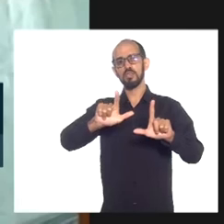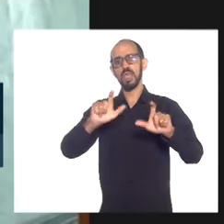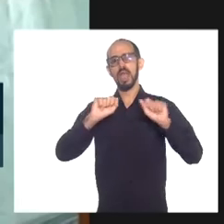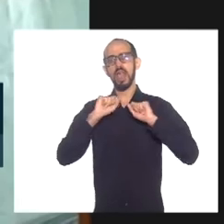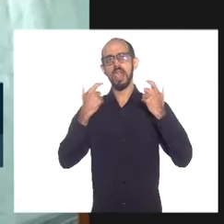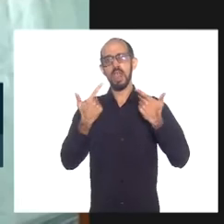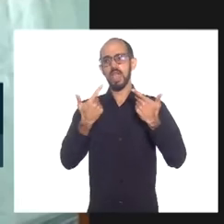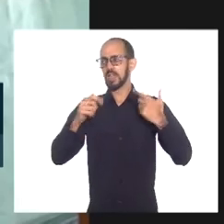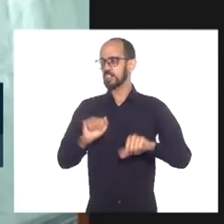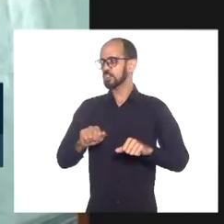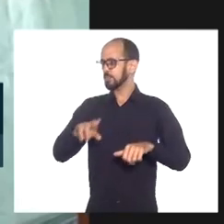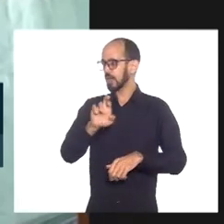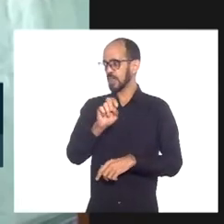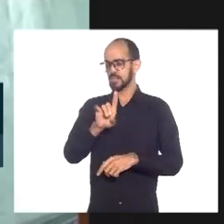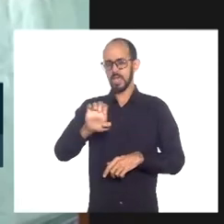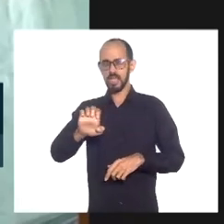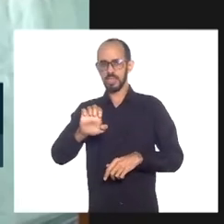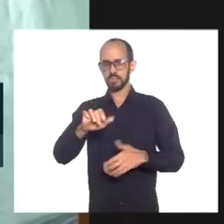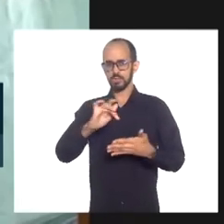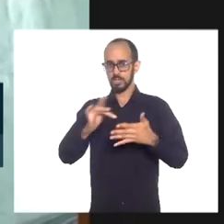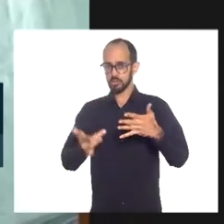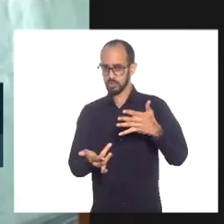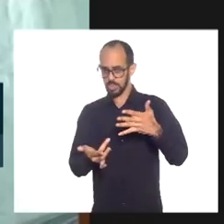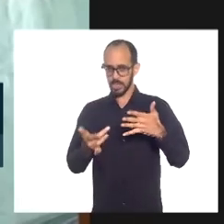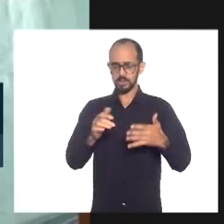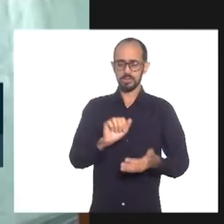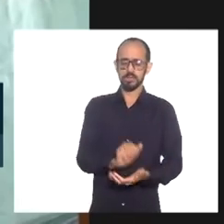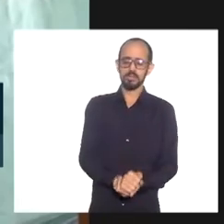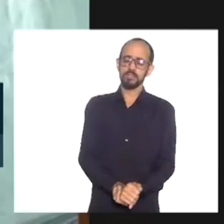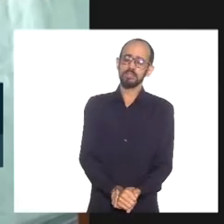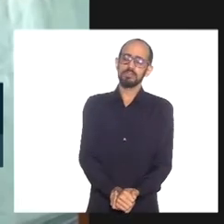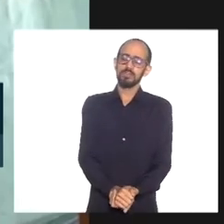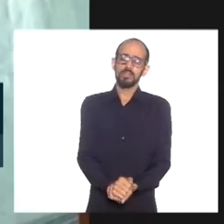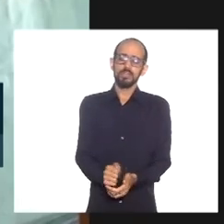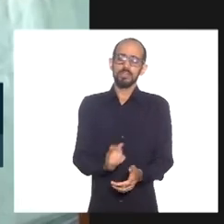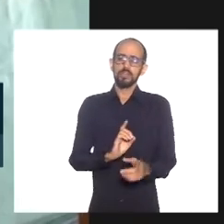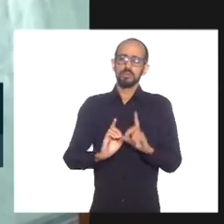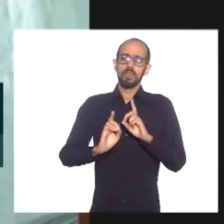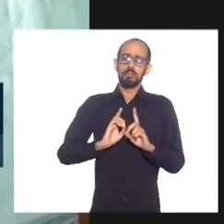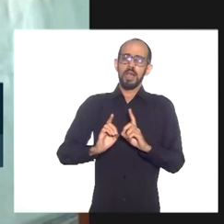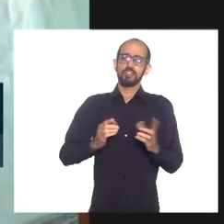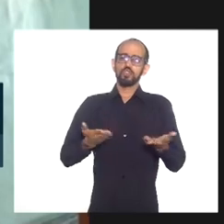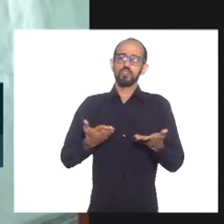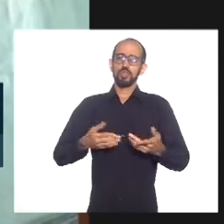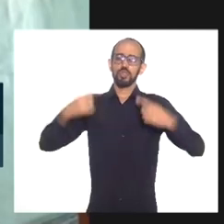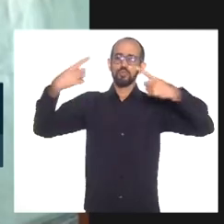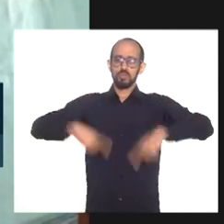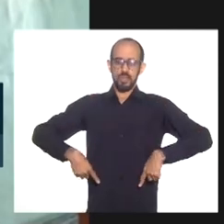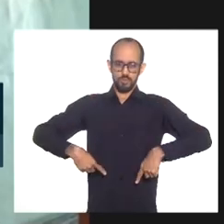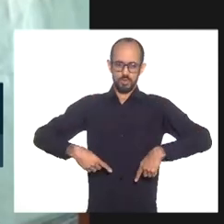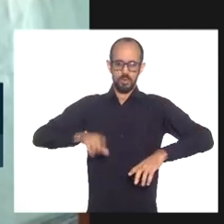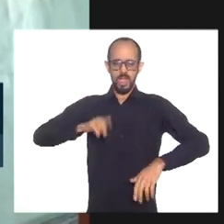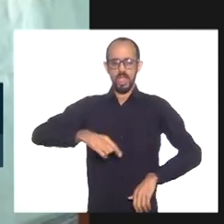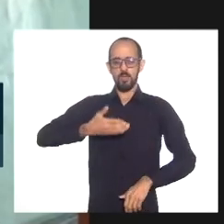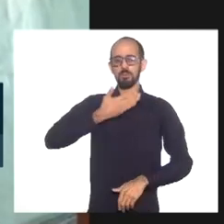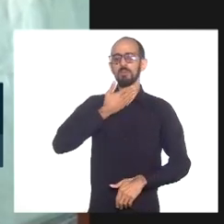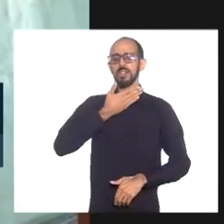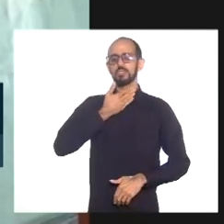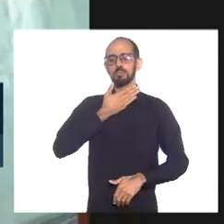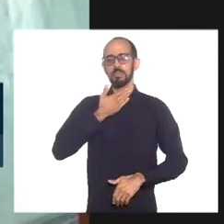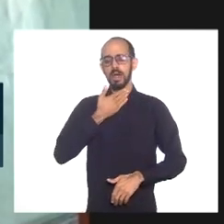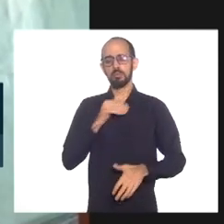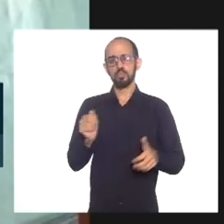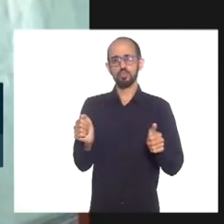pelas redes sociais. E o debate de hoje é um grande desafio. Na verdade, é um bate-papo, né,